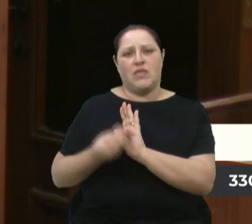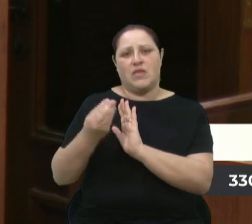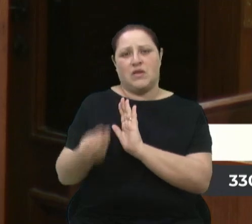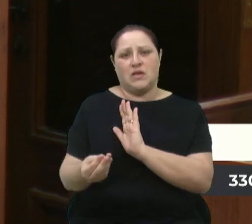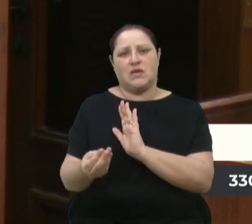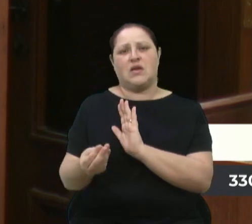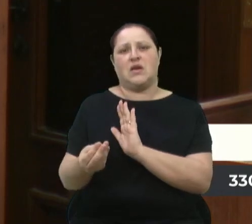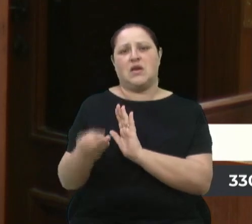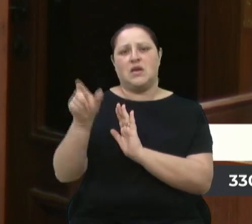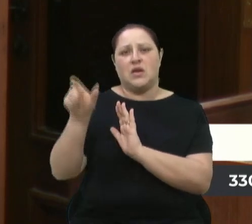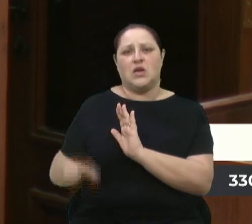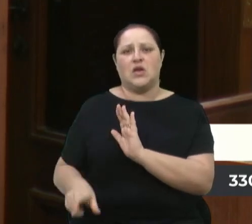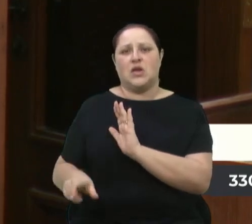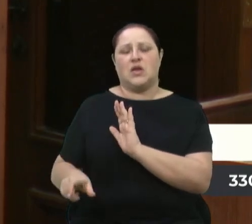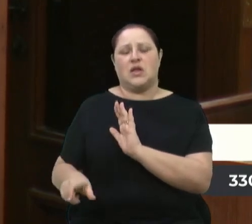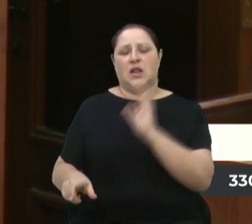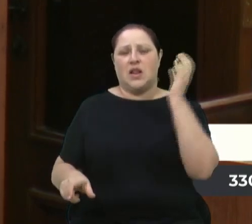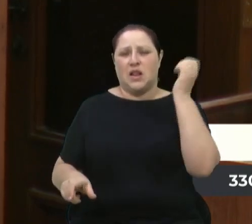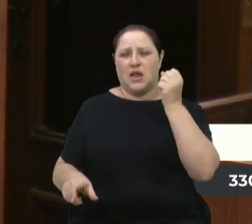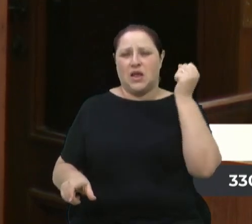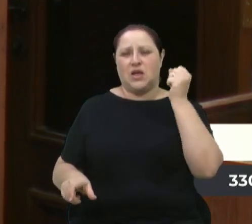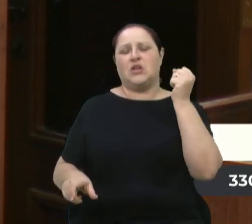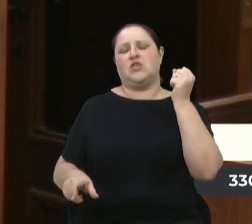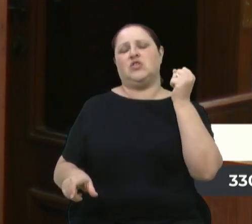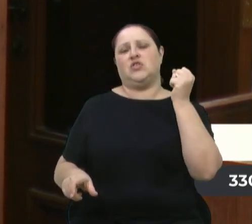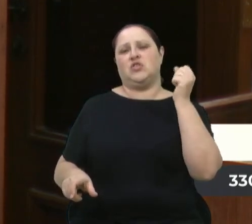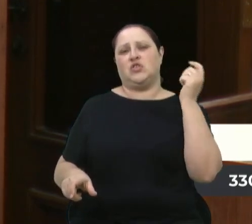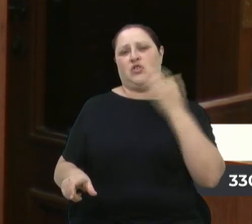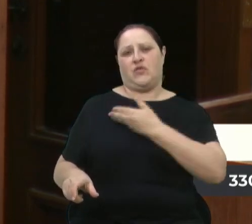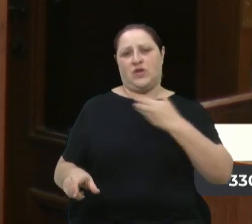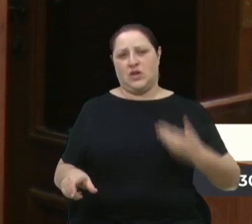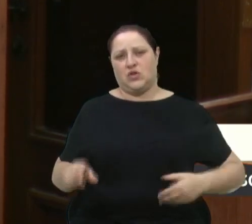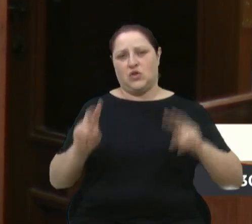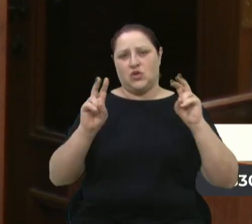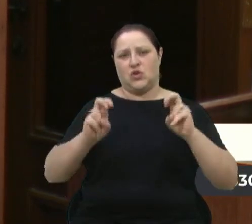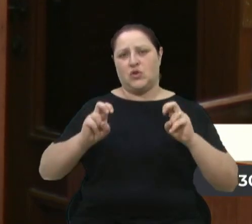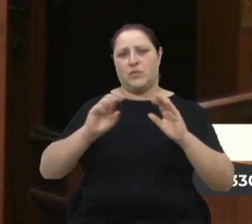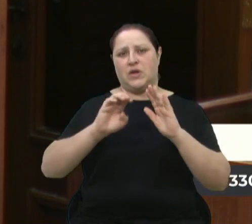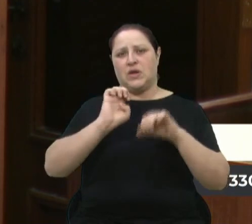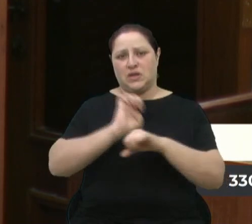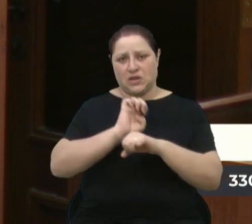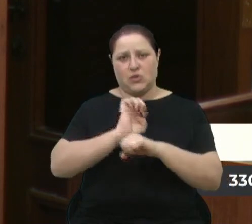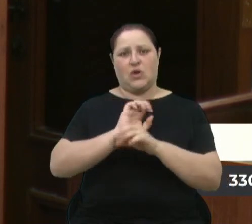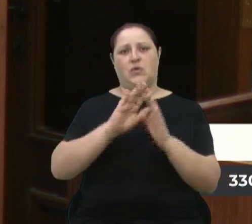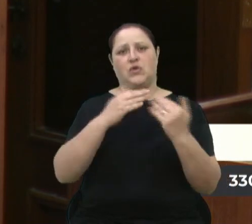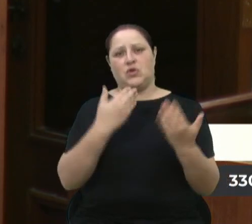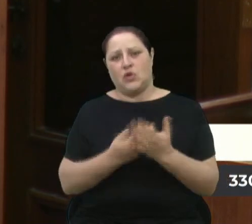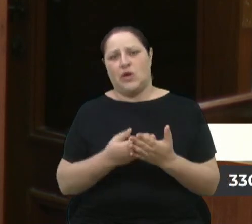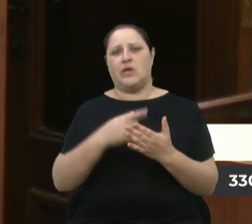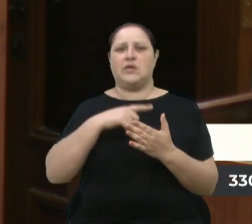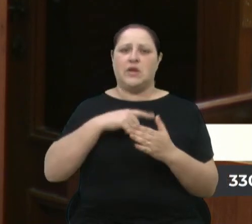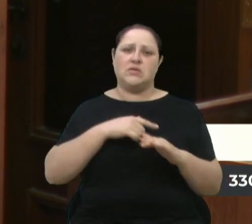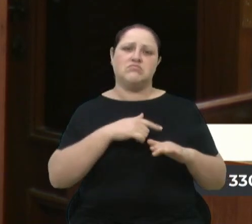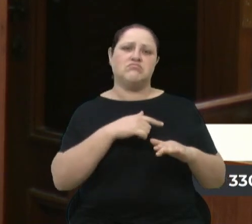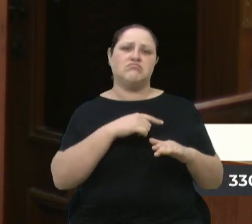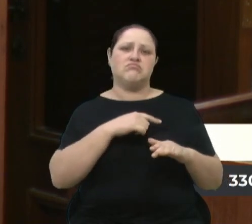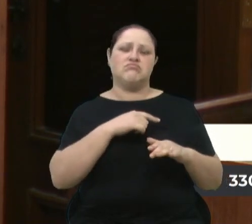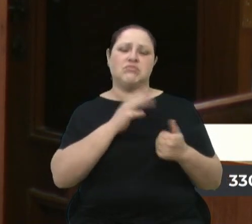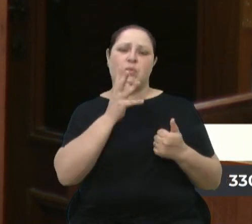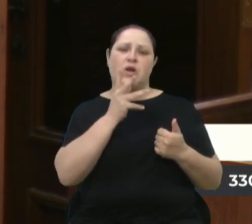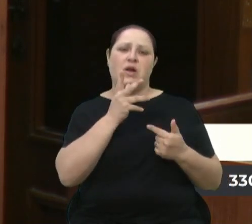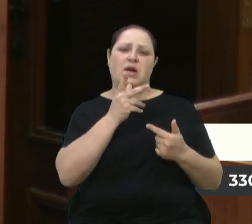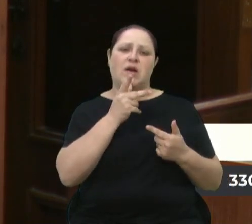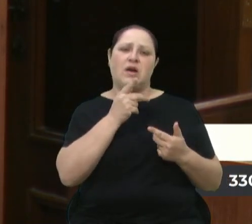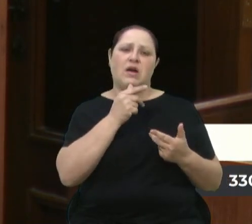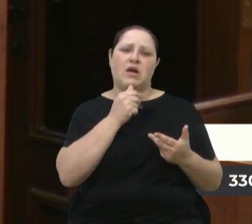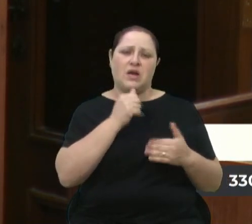ao governador Eduardo Leite sobre obras nas escolas estaduais que andam a passos lentos, né?